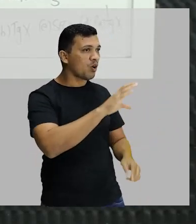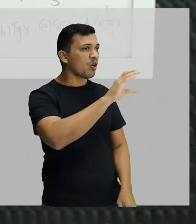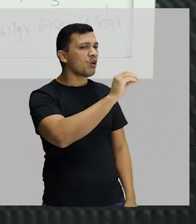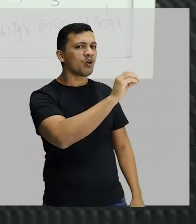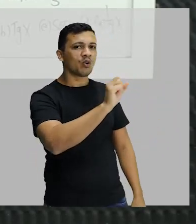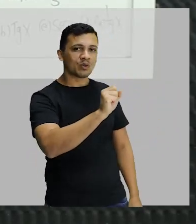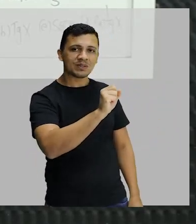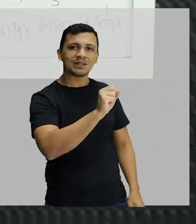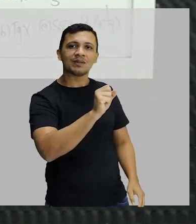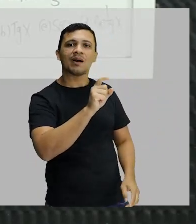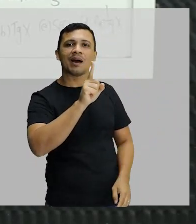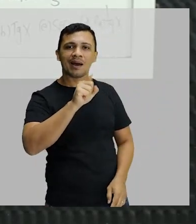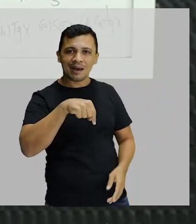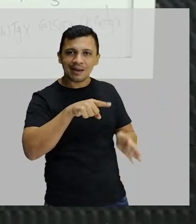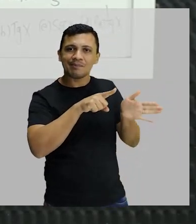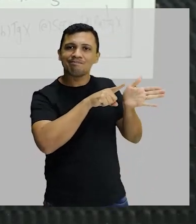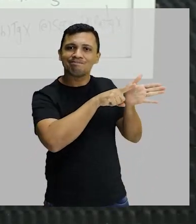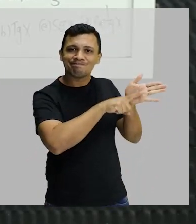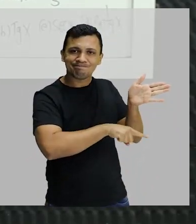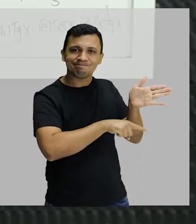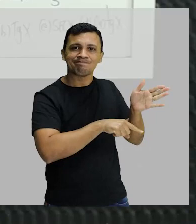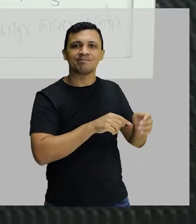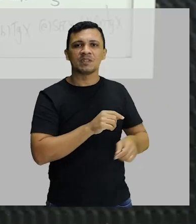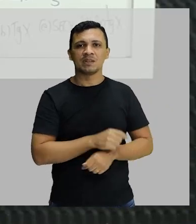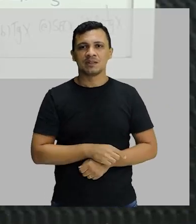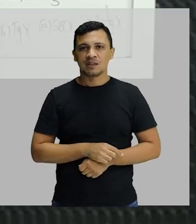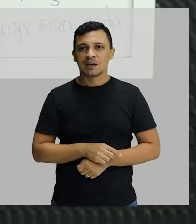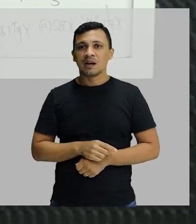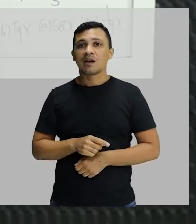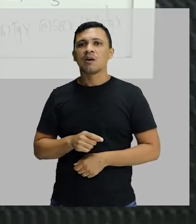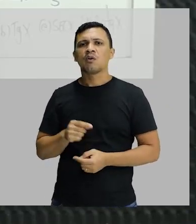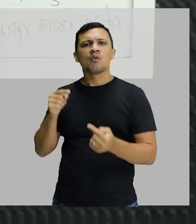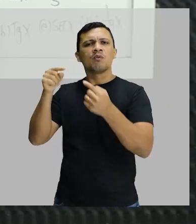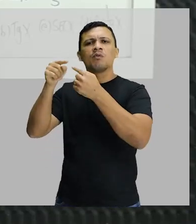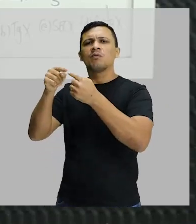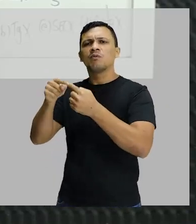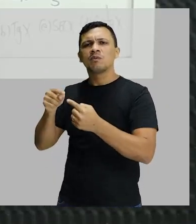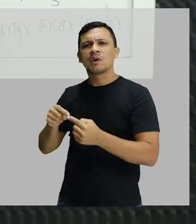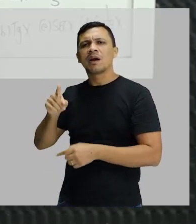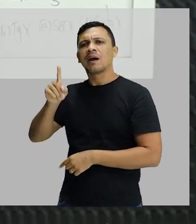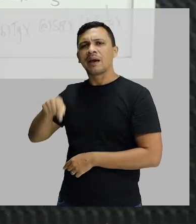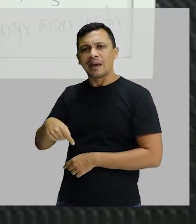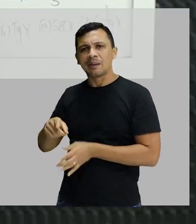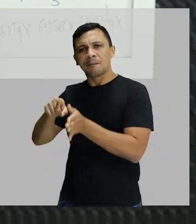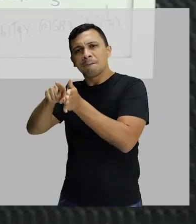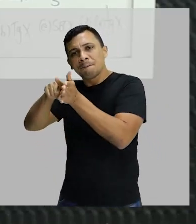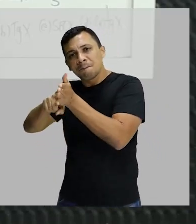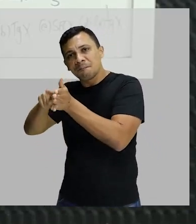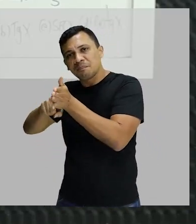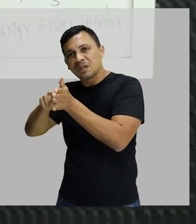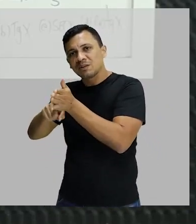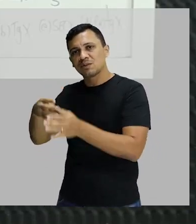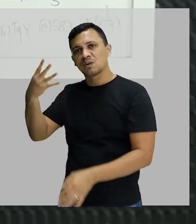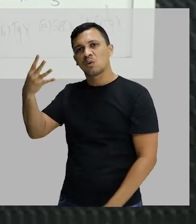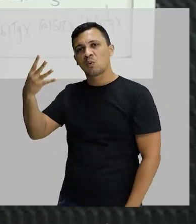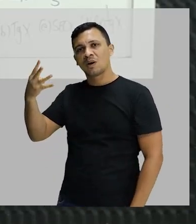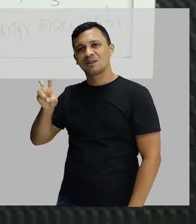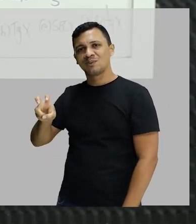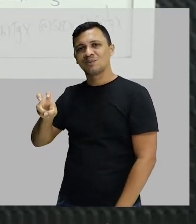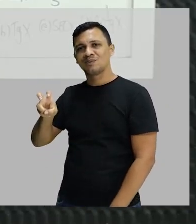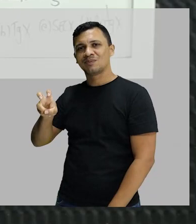negativo. Tá? Então, o valor do cosseno que vai valer é o menos 4/5.